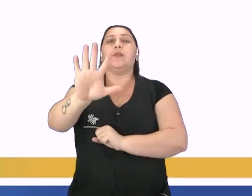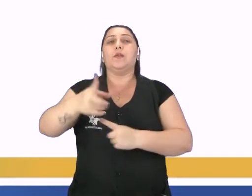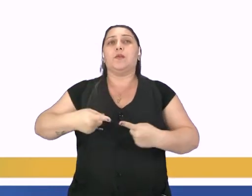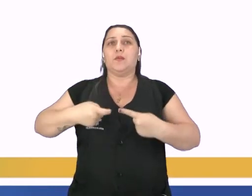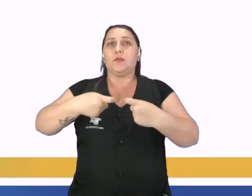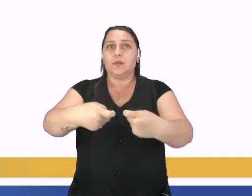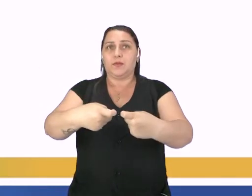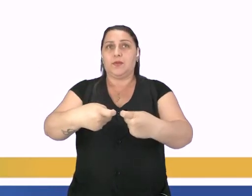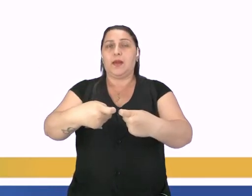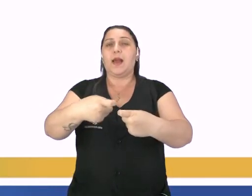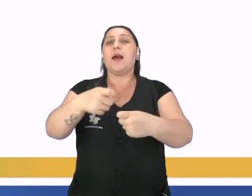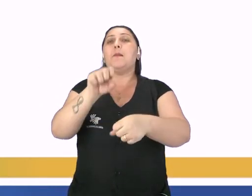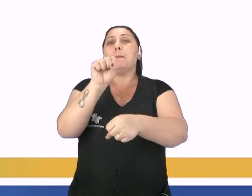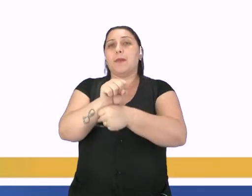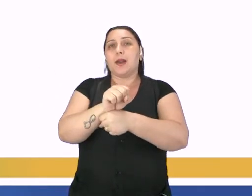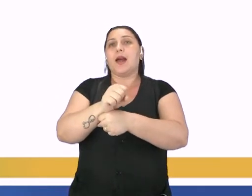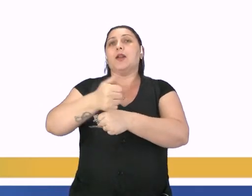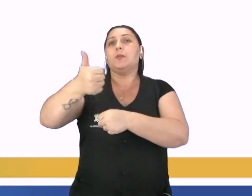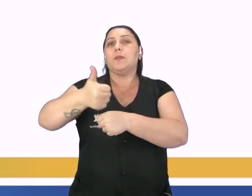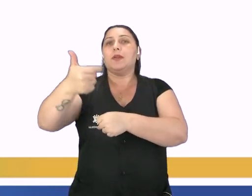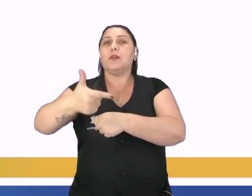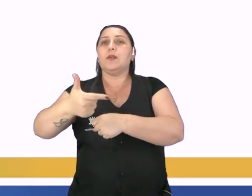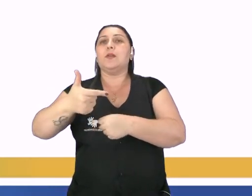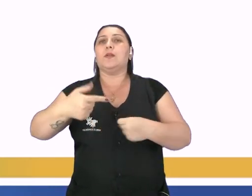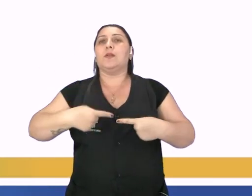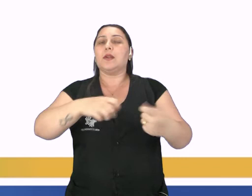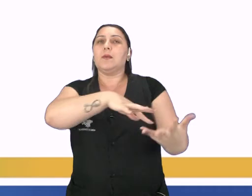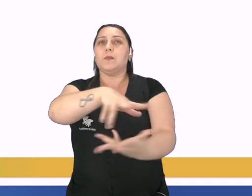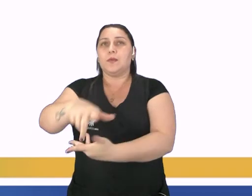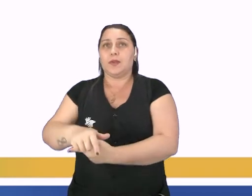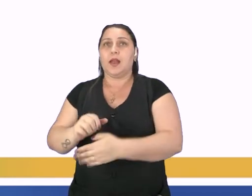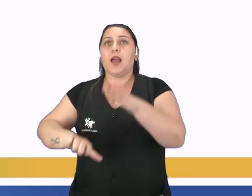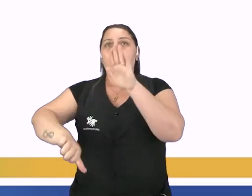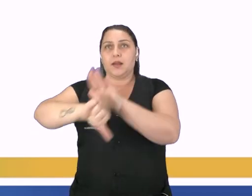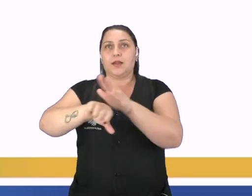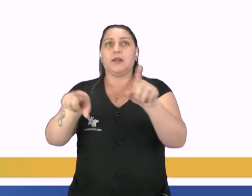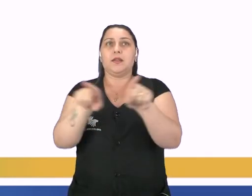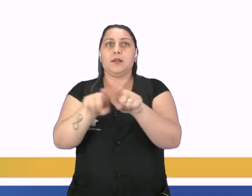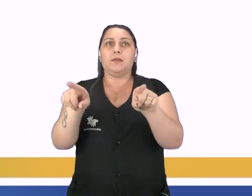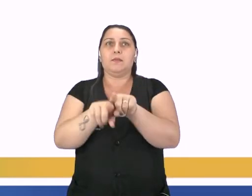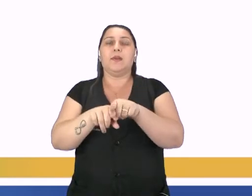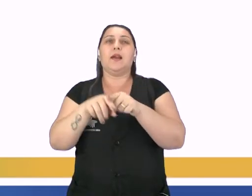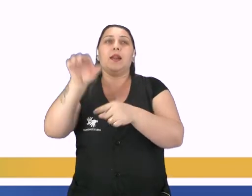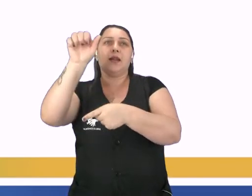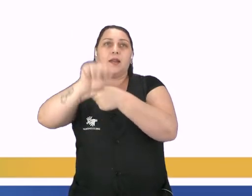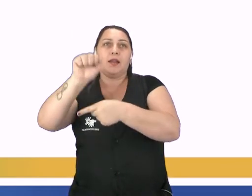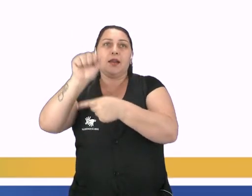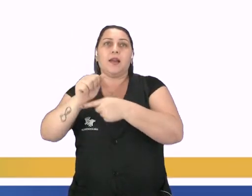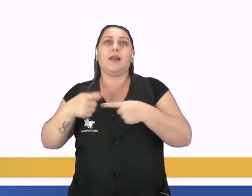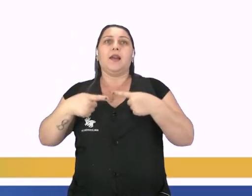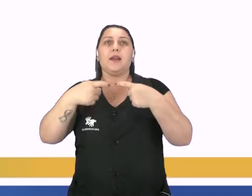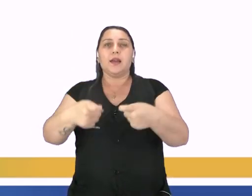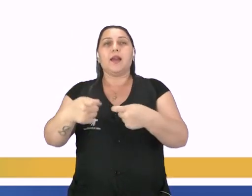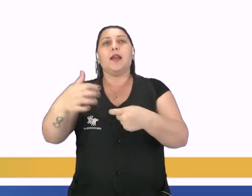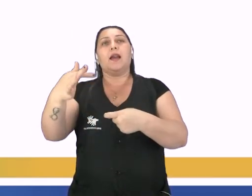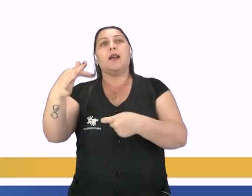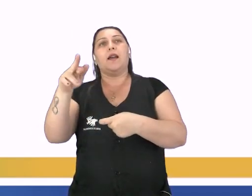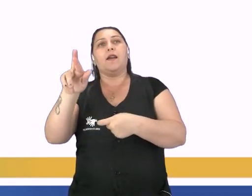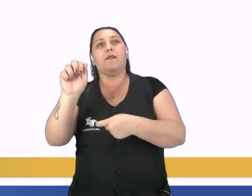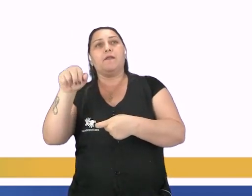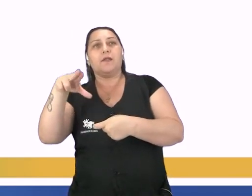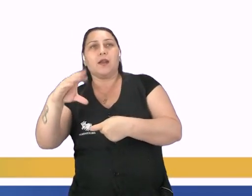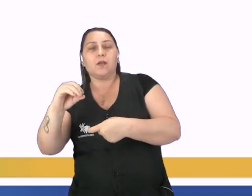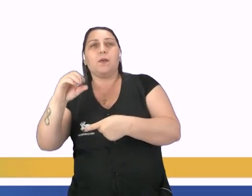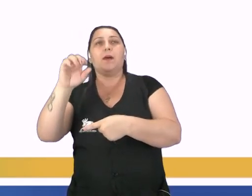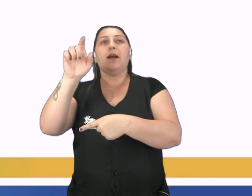entre-guerras, isto é, no intervalo entre a Primeira e a Segunda Guerra Mundial. Tal crise também é identificada como, letra A Guerra Franco-Prussiana,